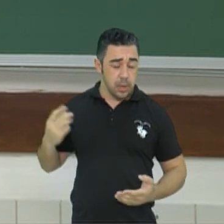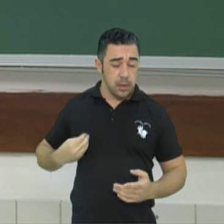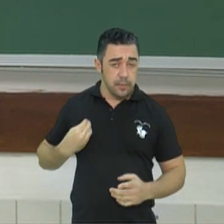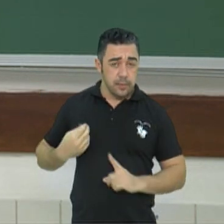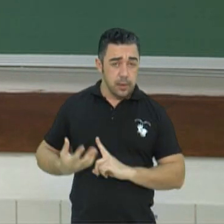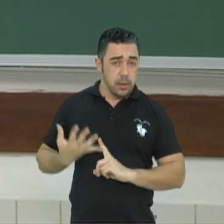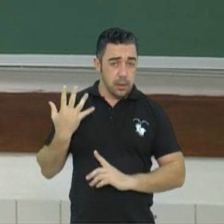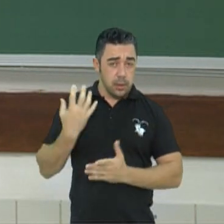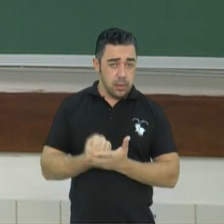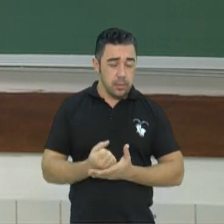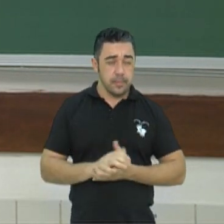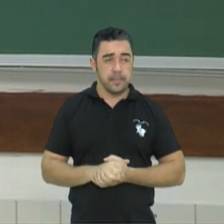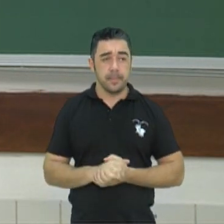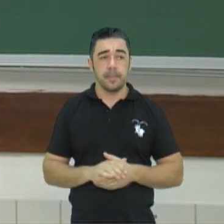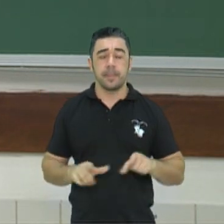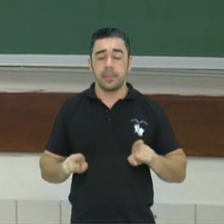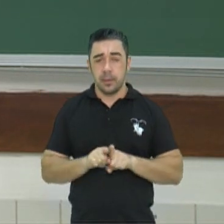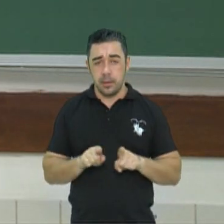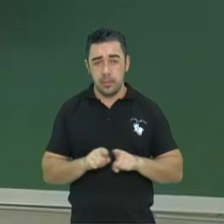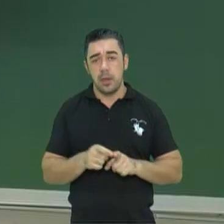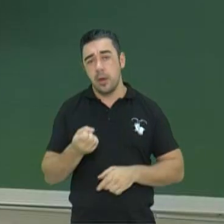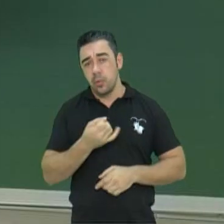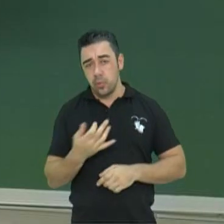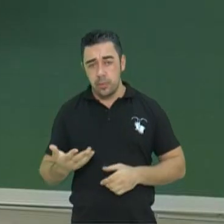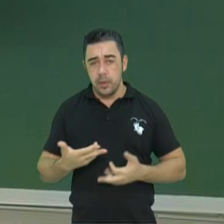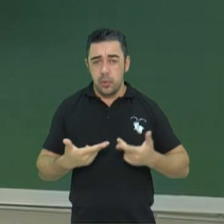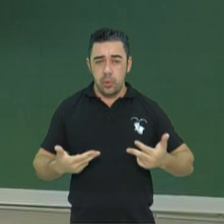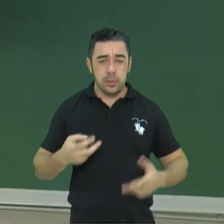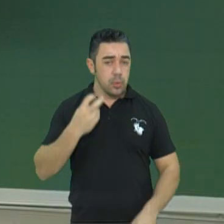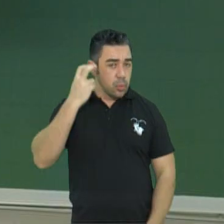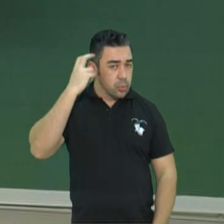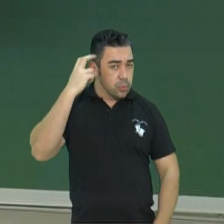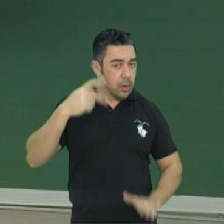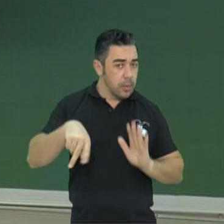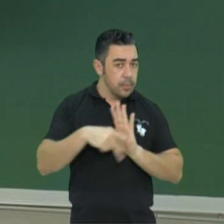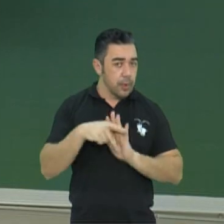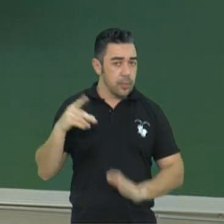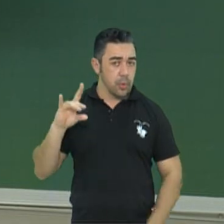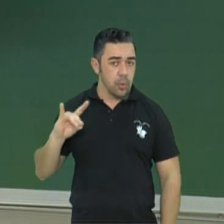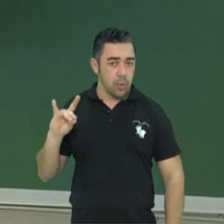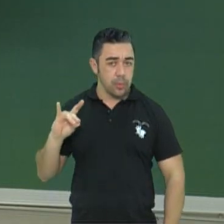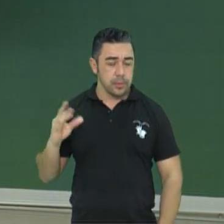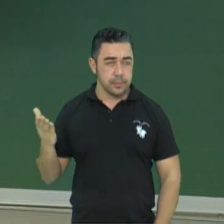dele. E também alguns aspectos culturais da Colômbia.